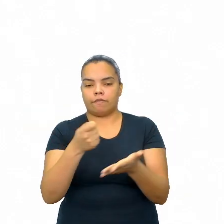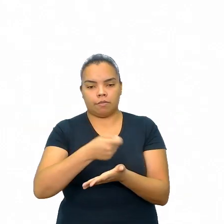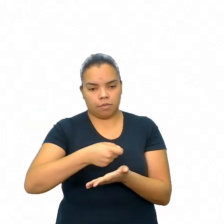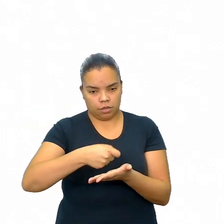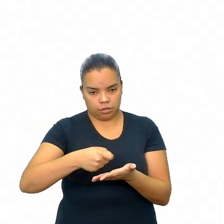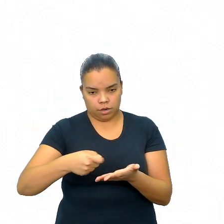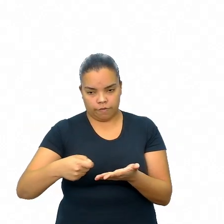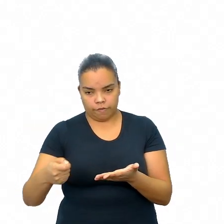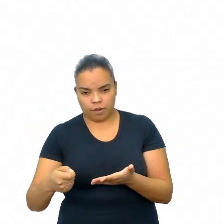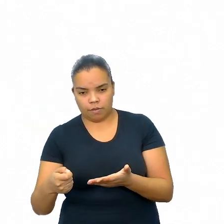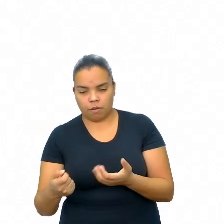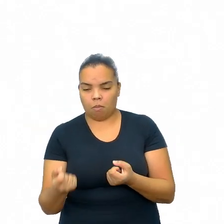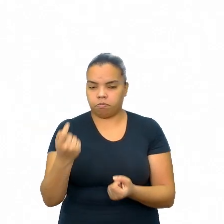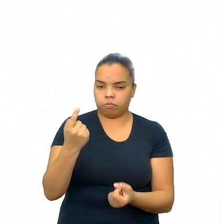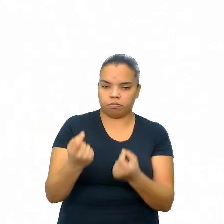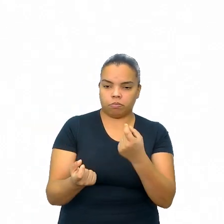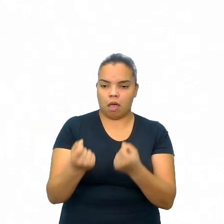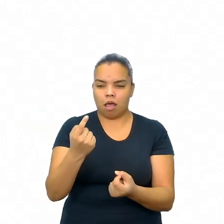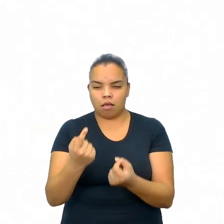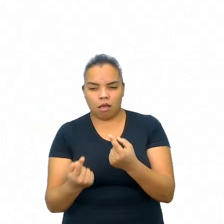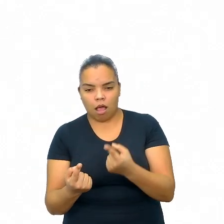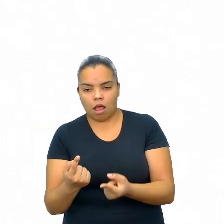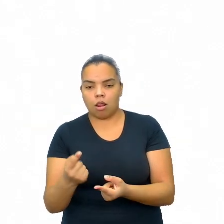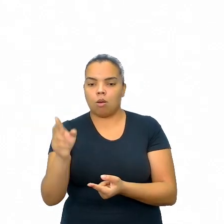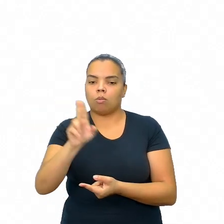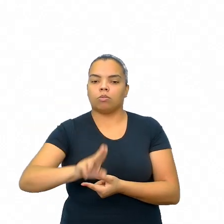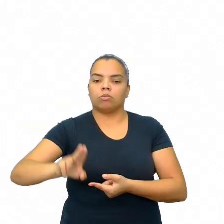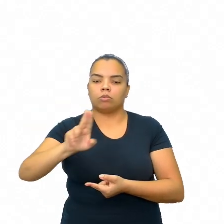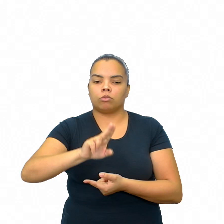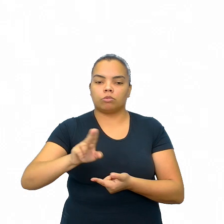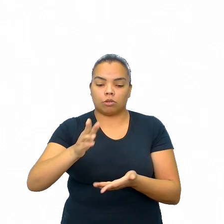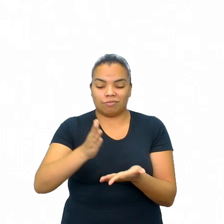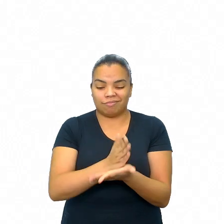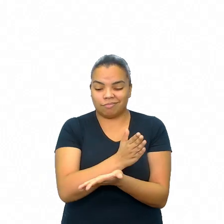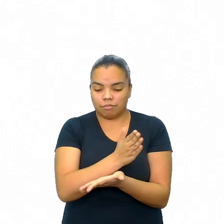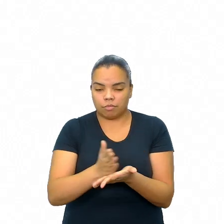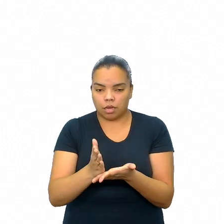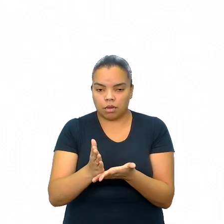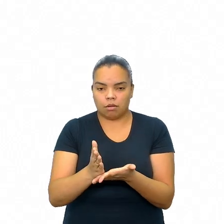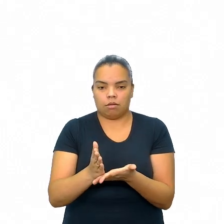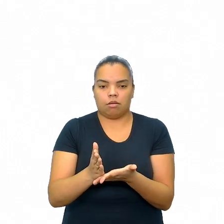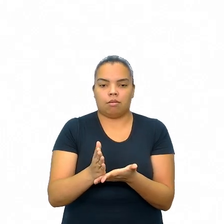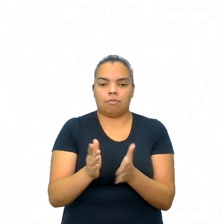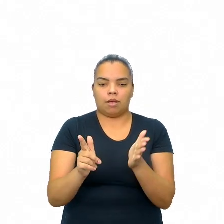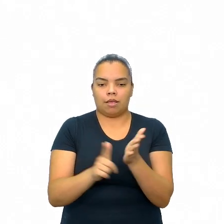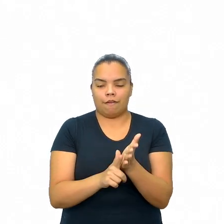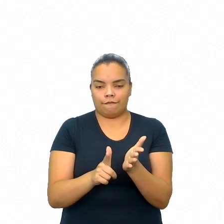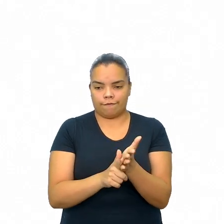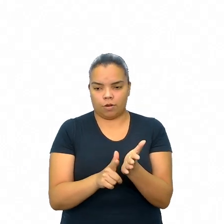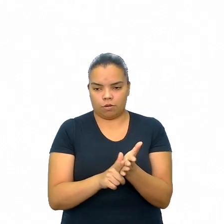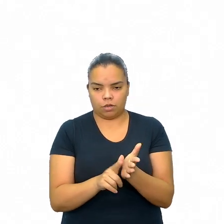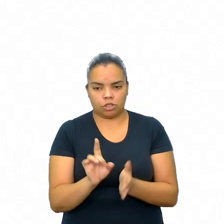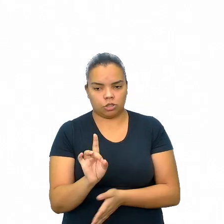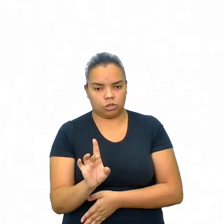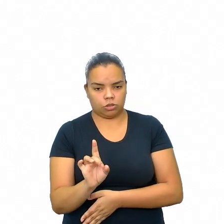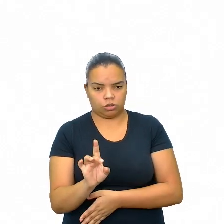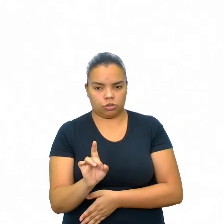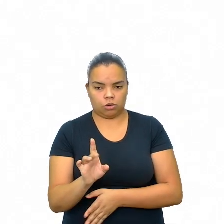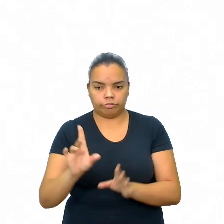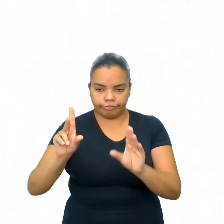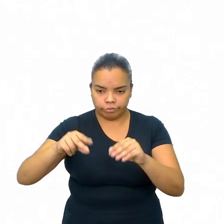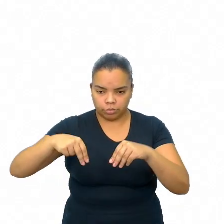sugerem o uso de meia folha. Por experiência, é importante que seja uma folha de